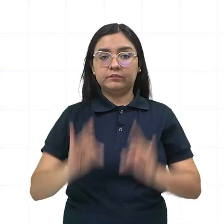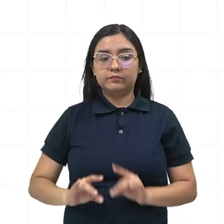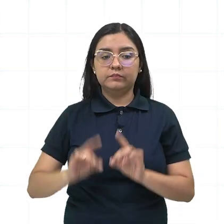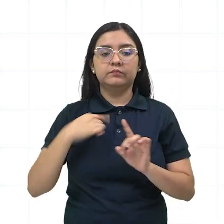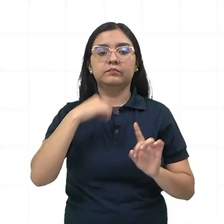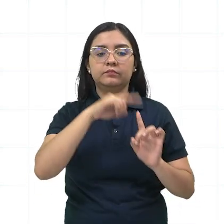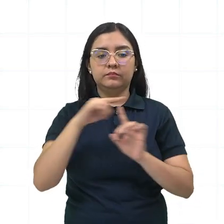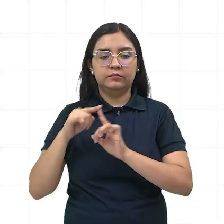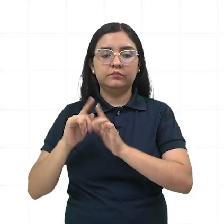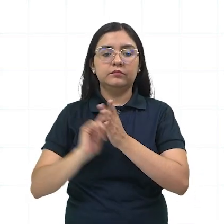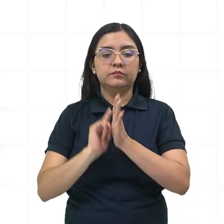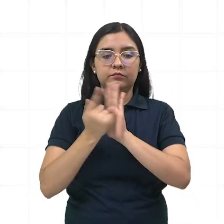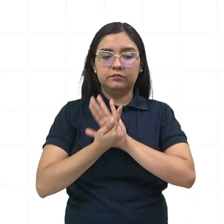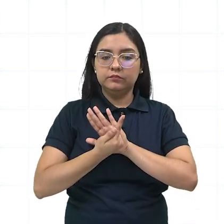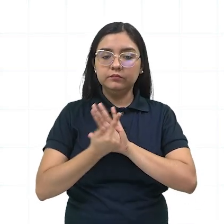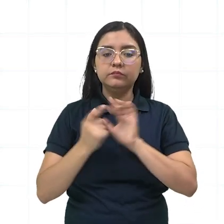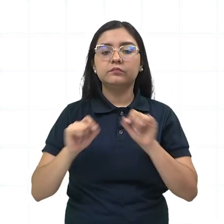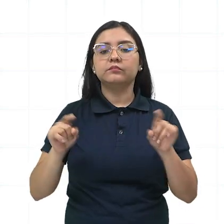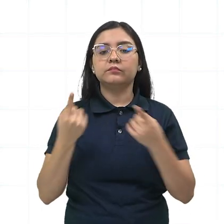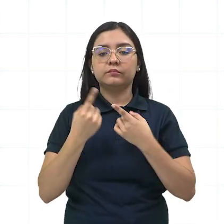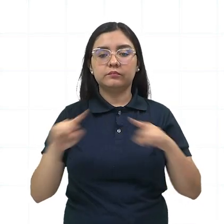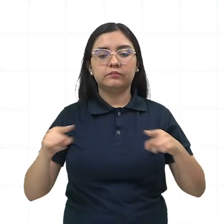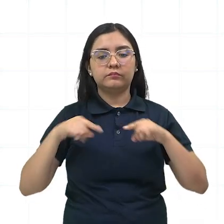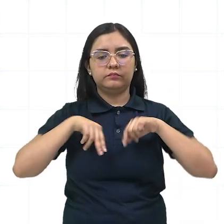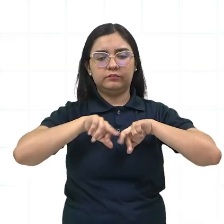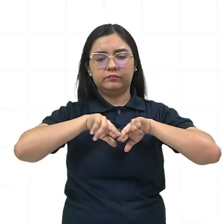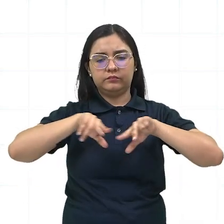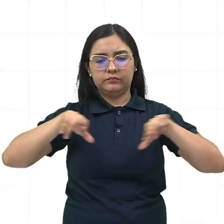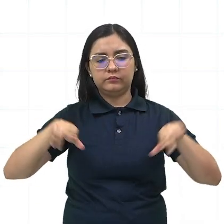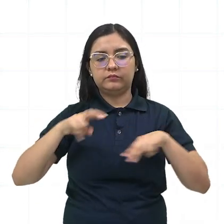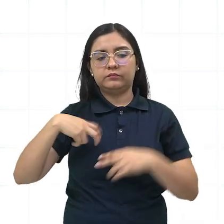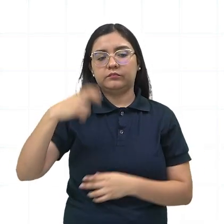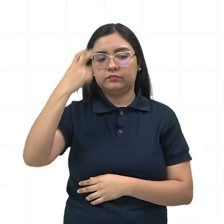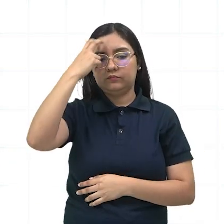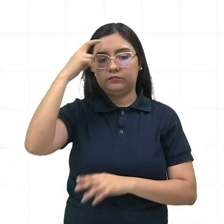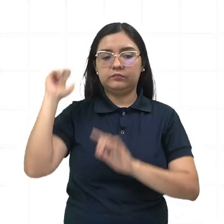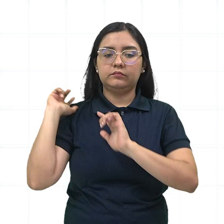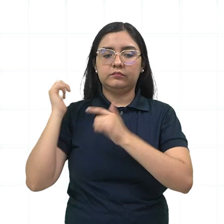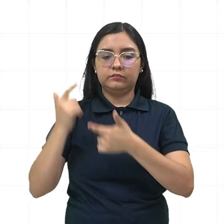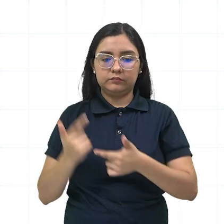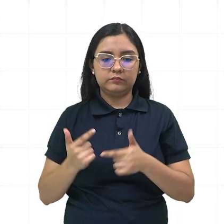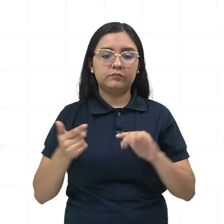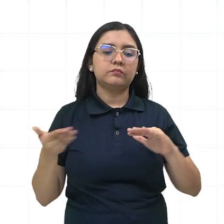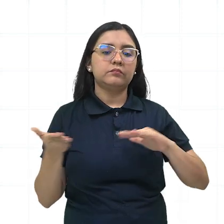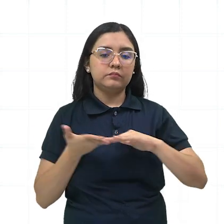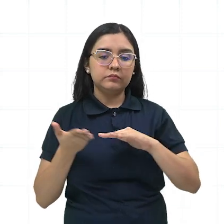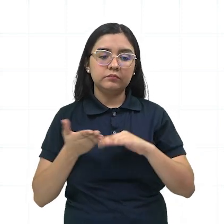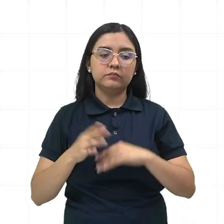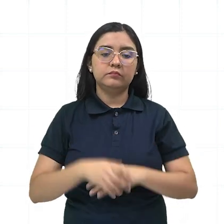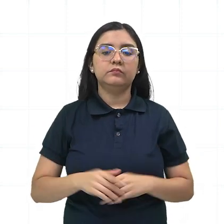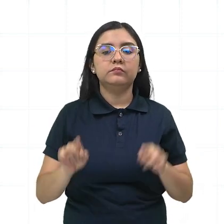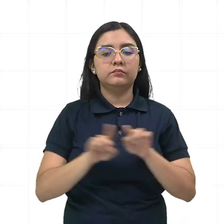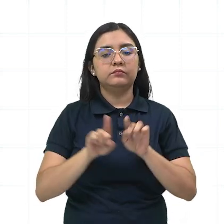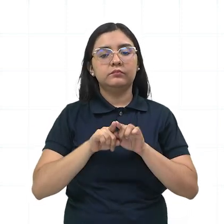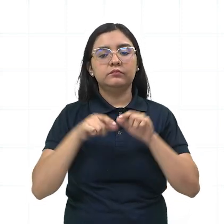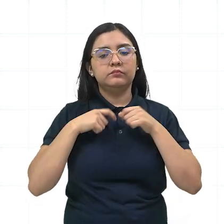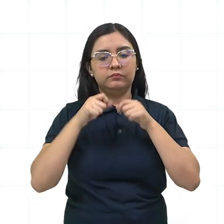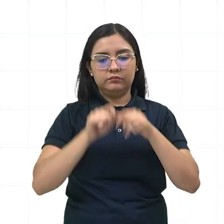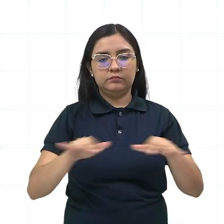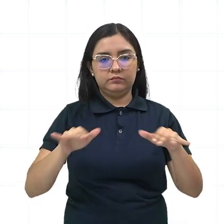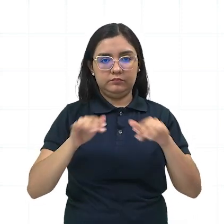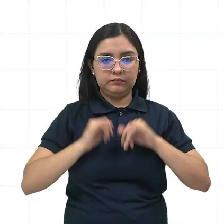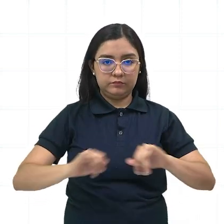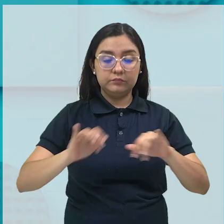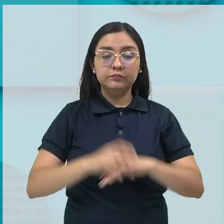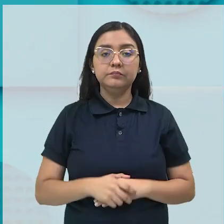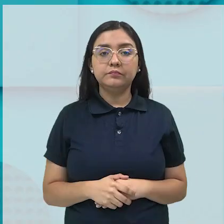detalhamento, formas e gênero musical da diversidade cultural tradicional e contemporânea e os meios de